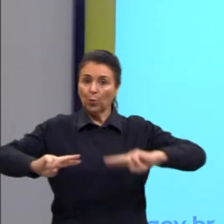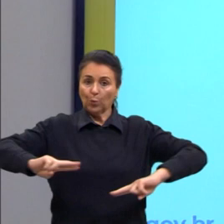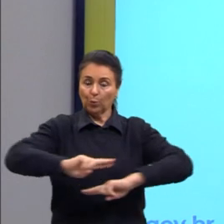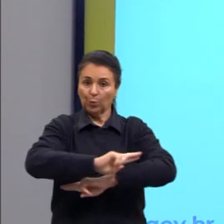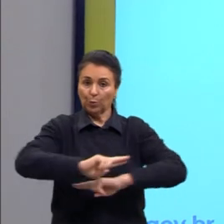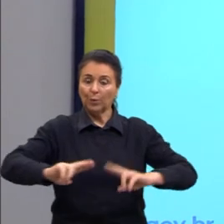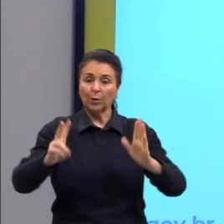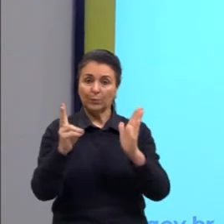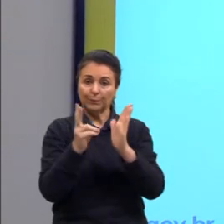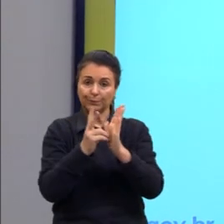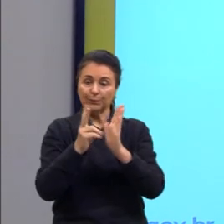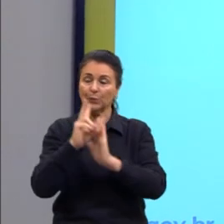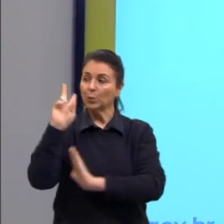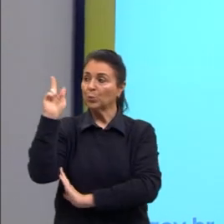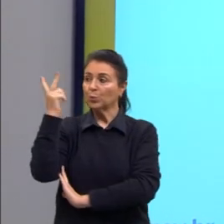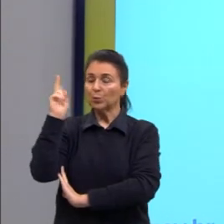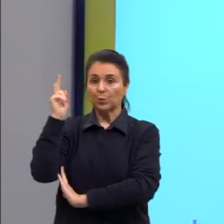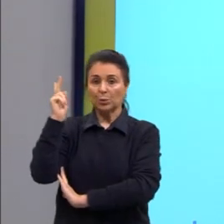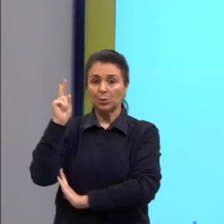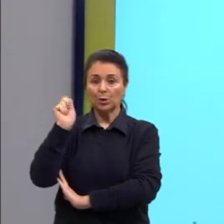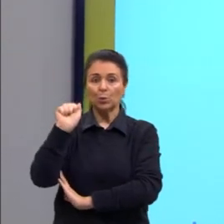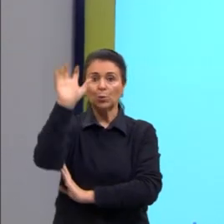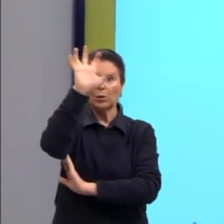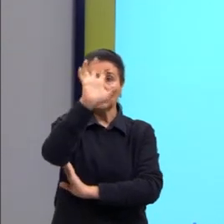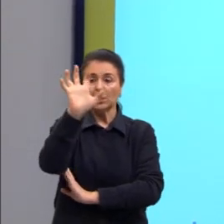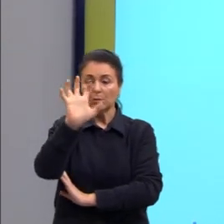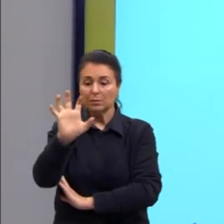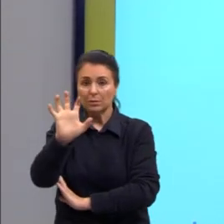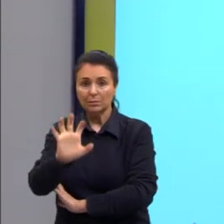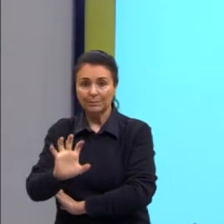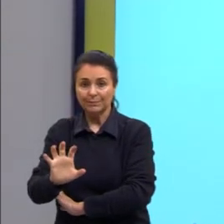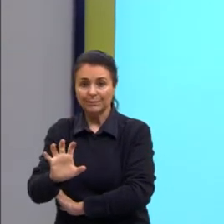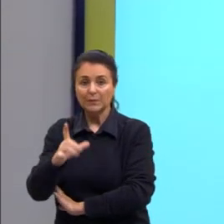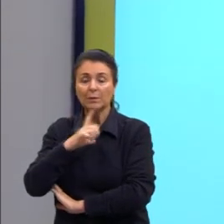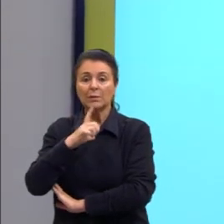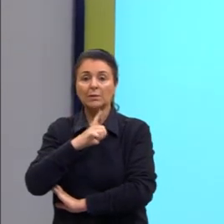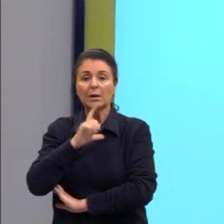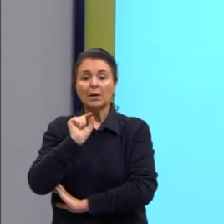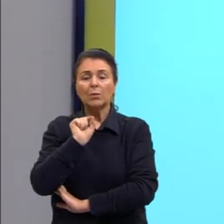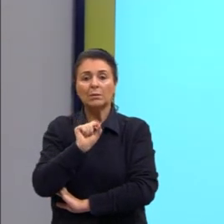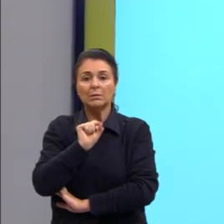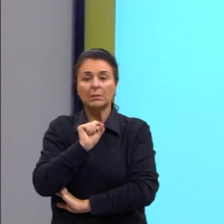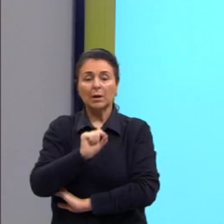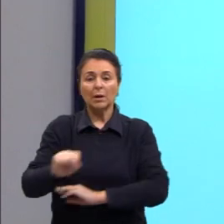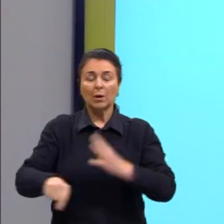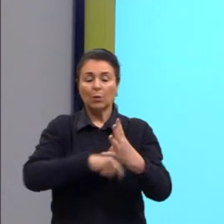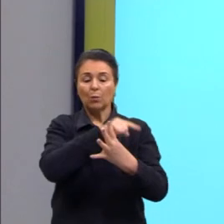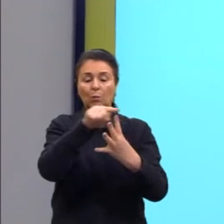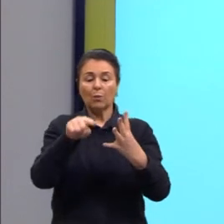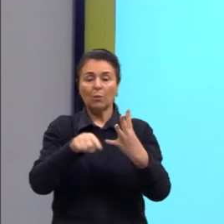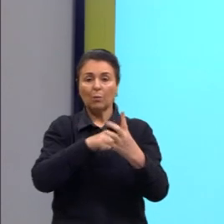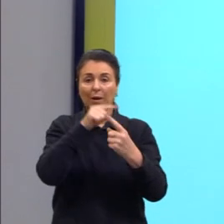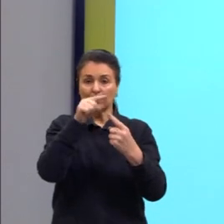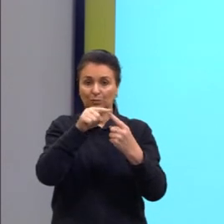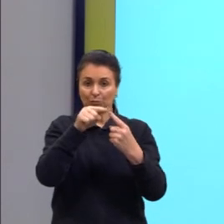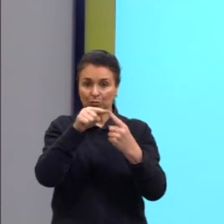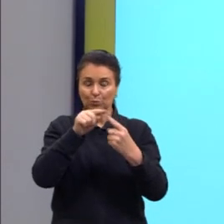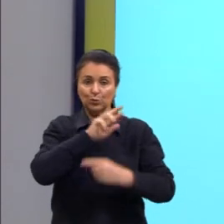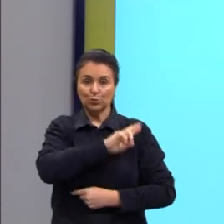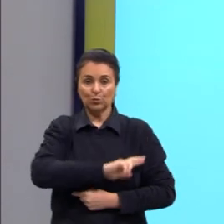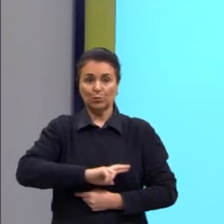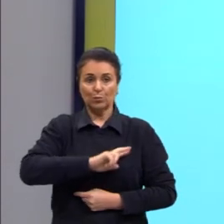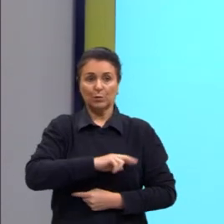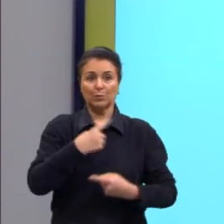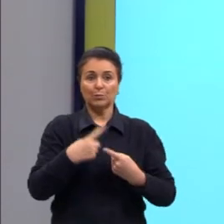indianista o histórico e o regionalista então nós temos aqui quatro tipos né de